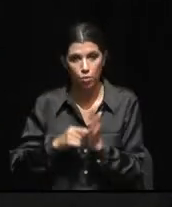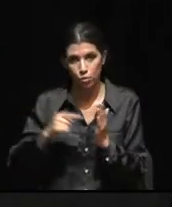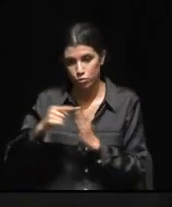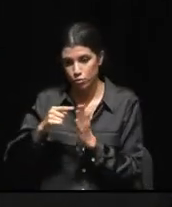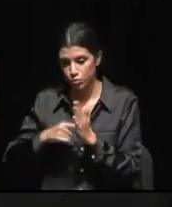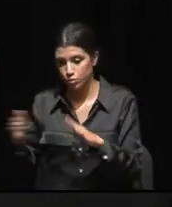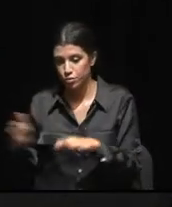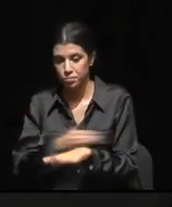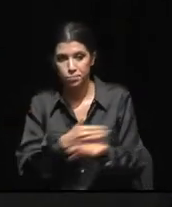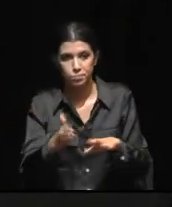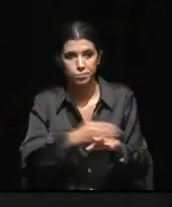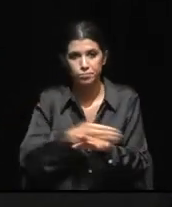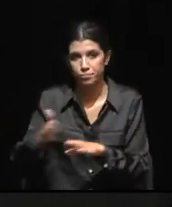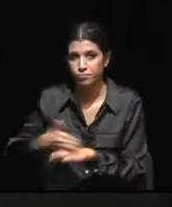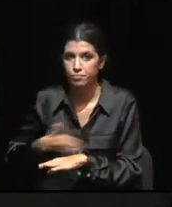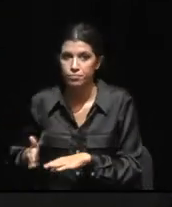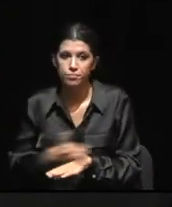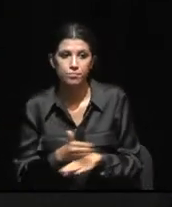pontos